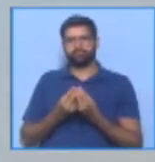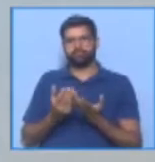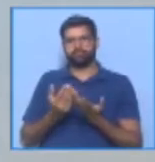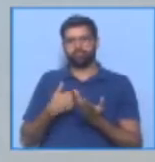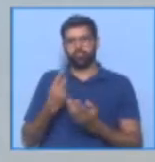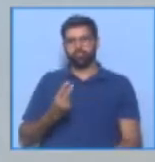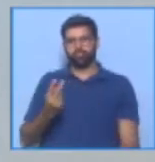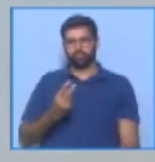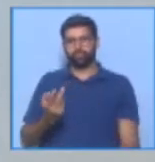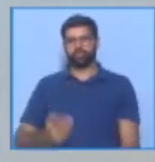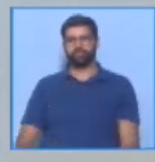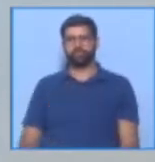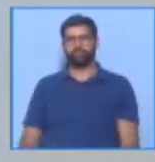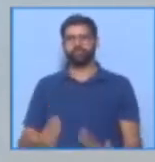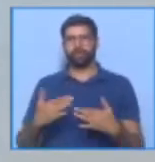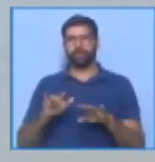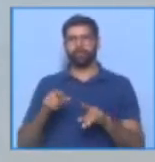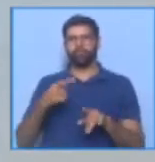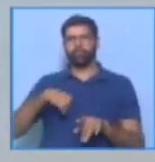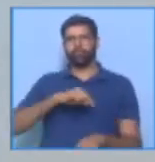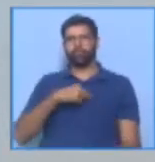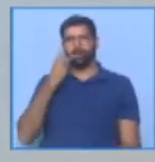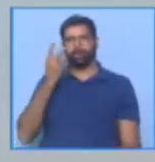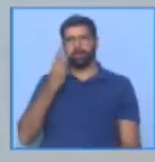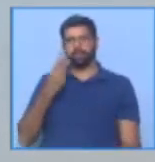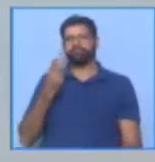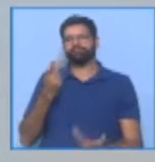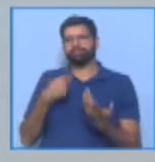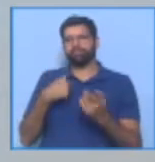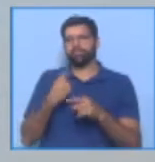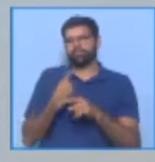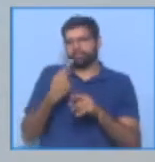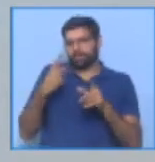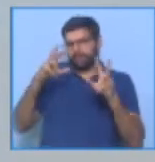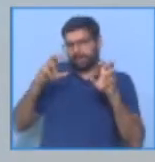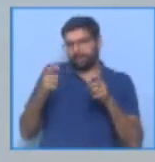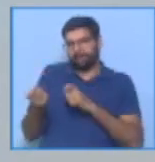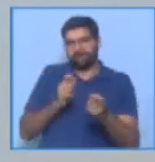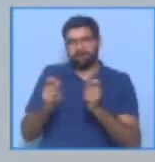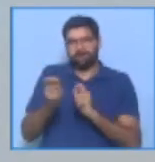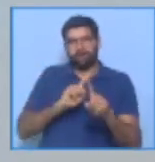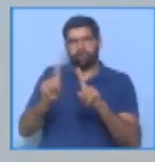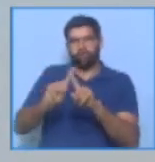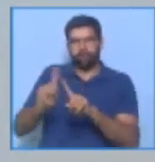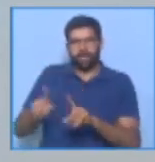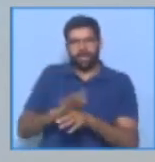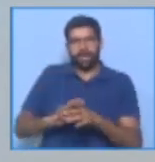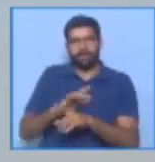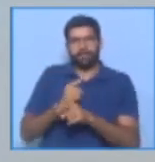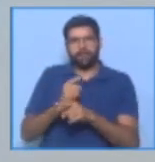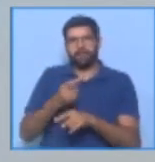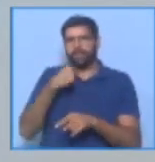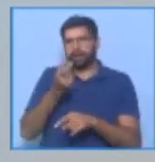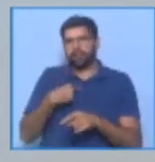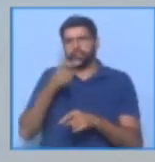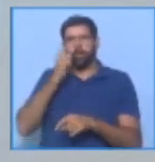entre ambos. Entretanto, vivemos dias marcados por discussões diversas nesta área. Fala-se da